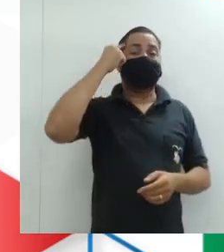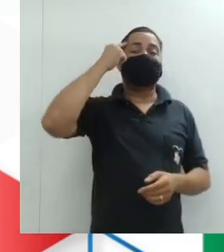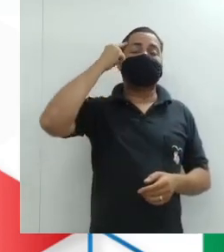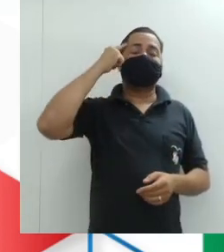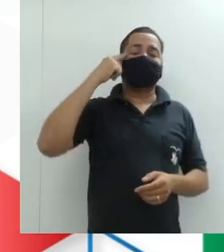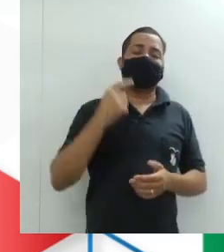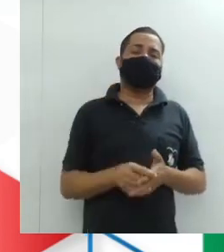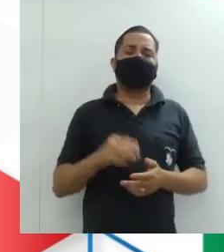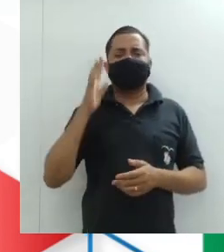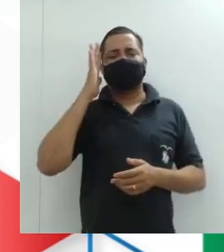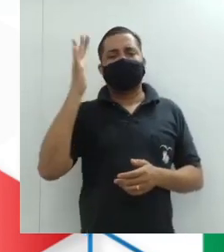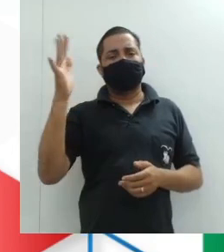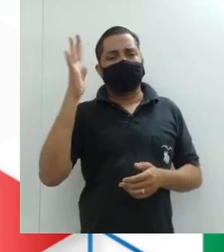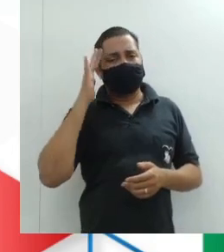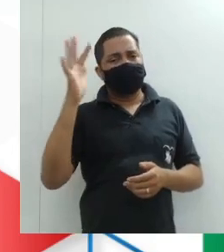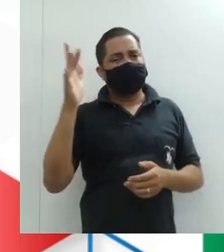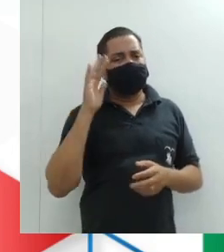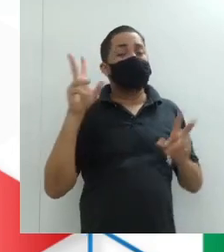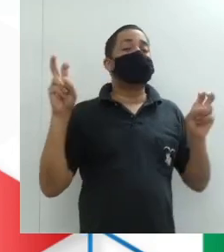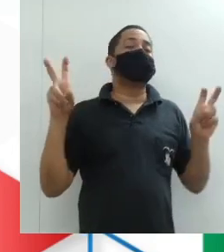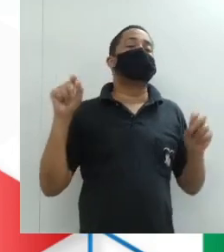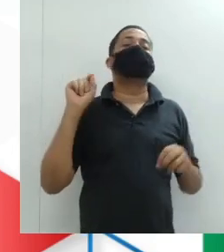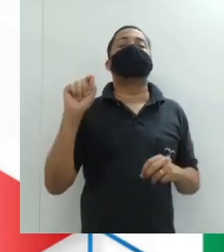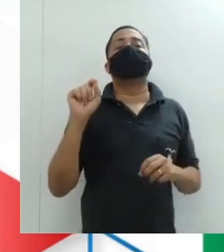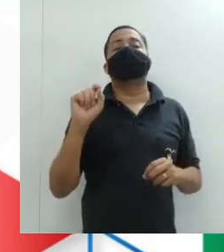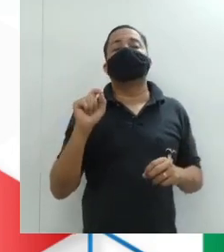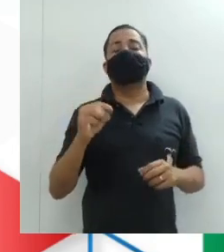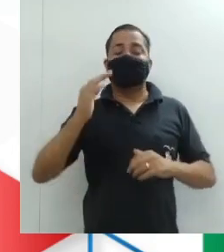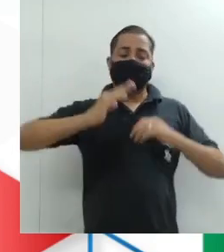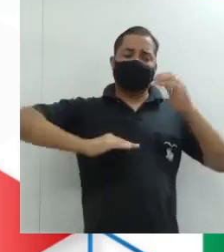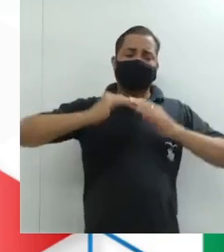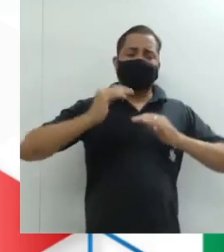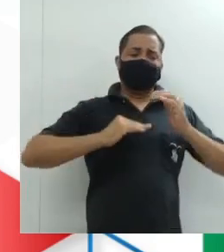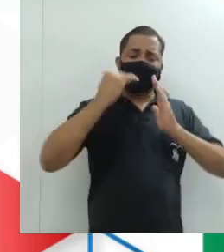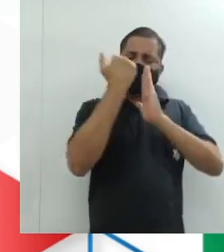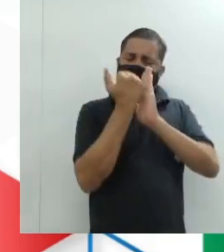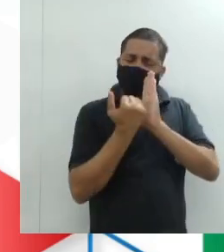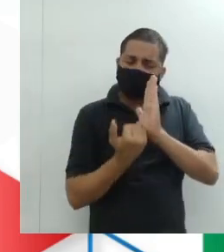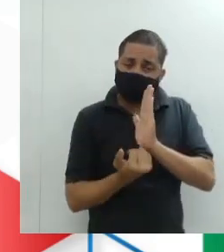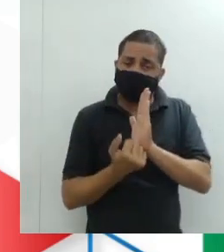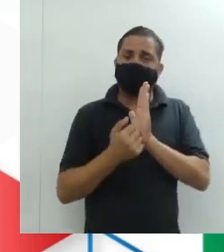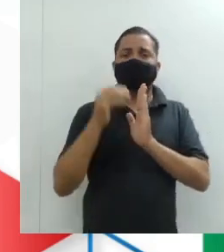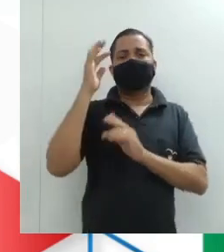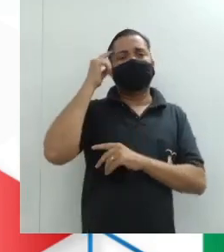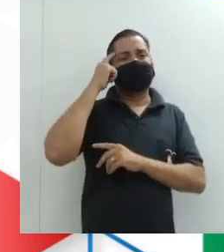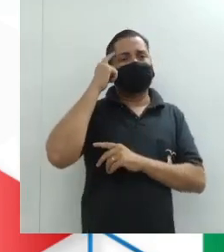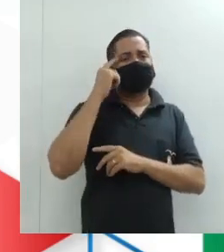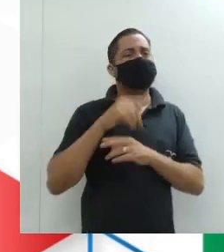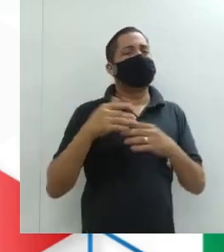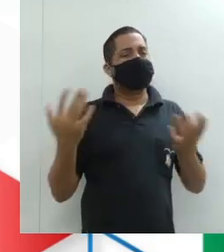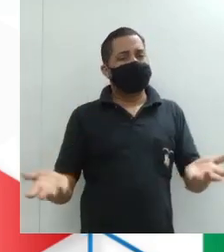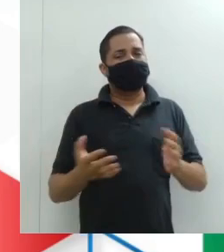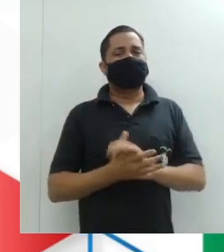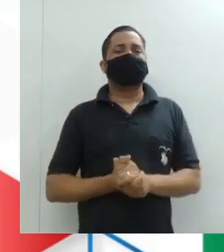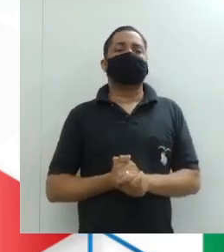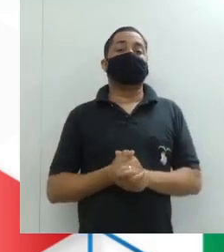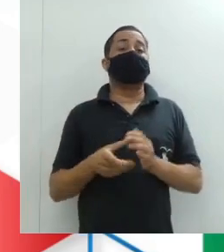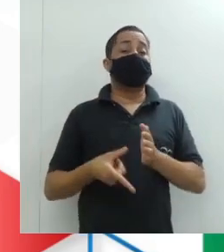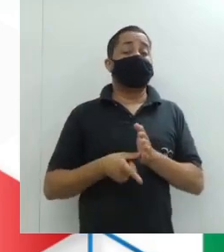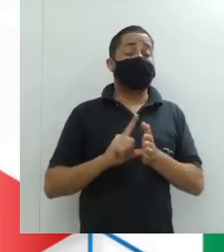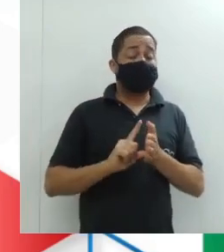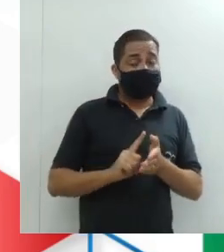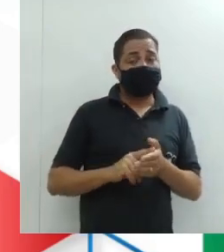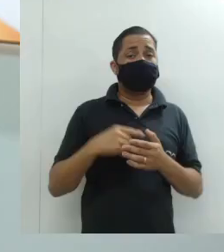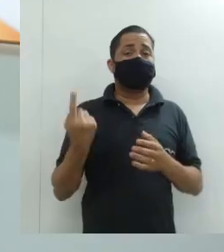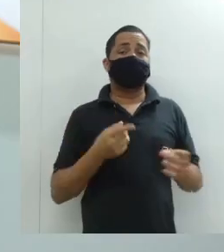refletir sobre o que? A estrutura do pensamento. E é isso aí, estudante. E antes de